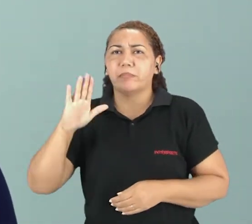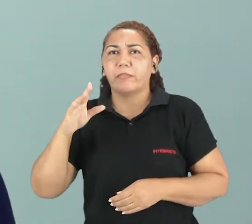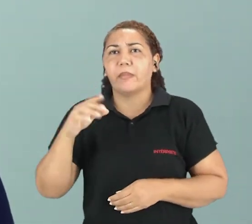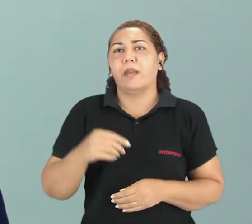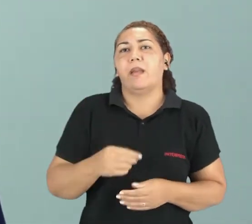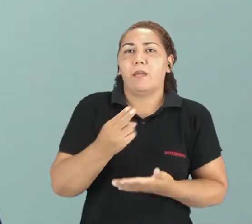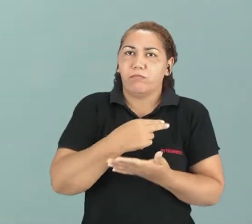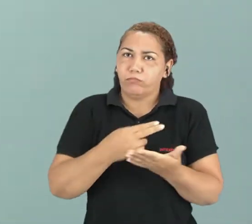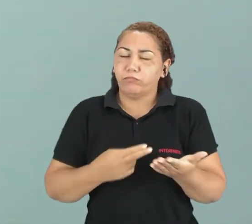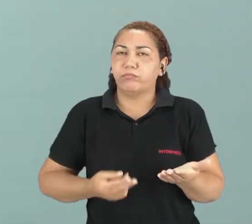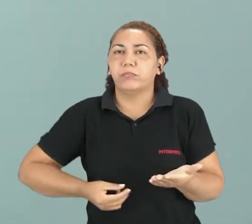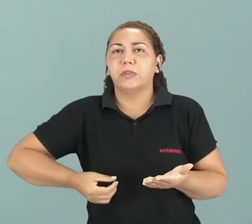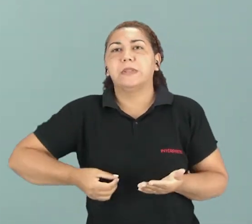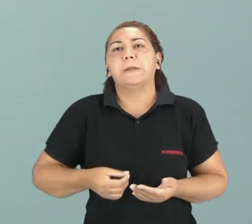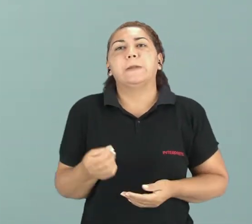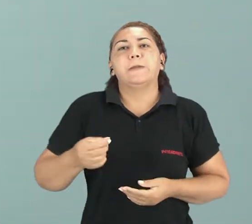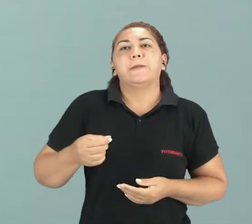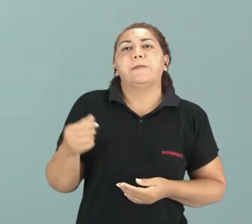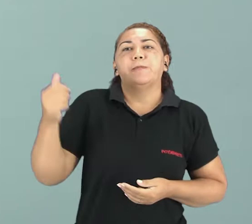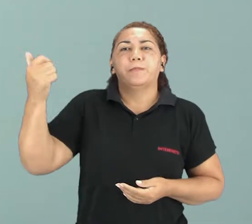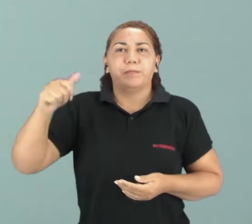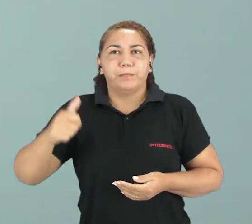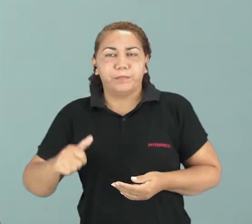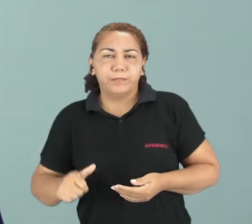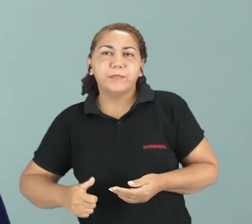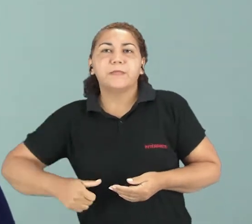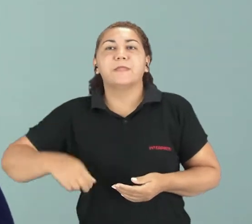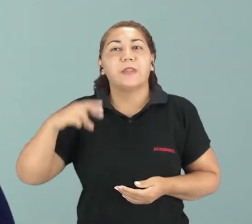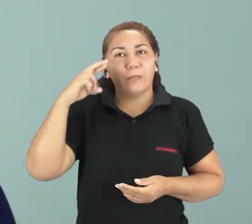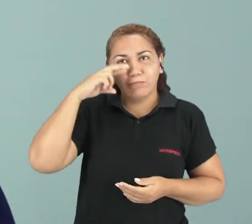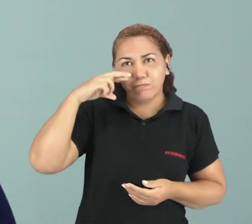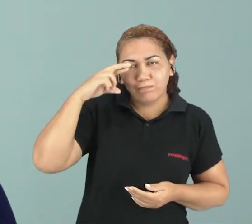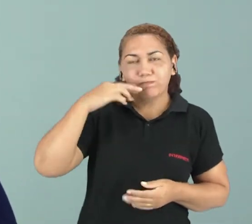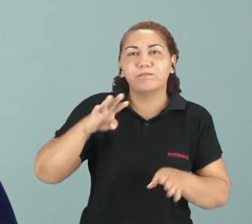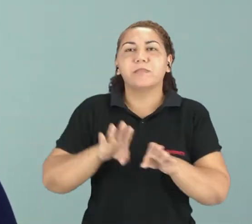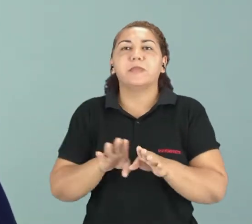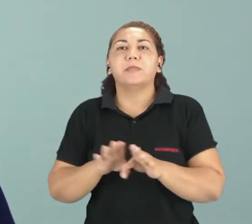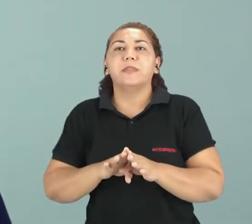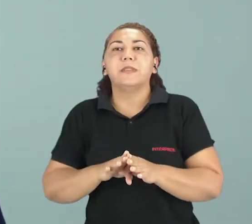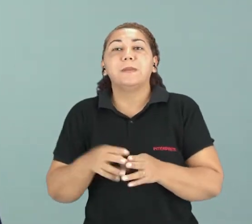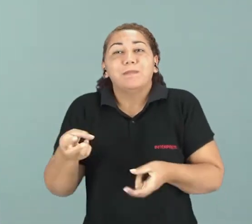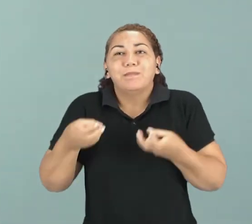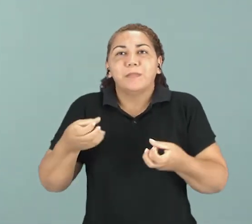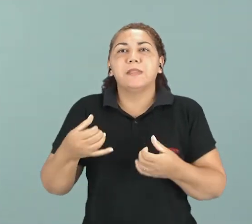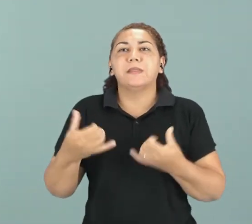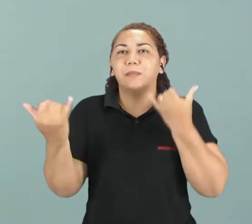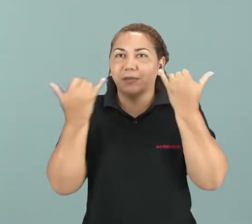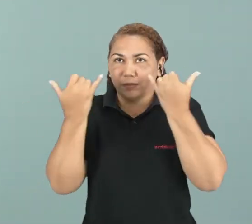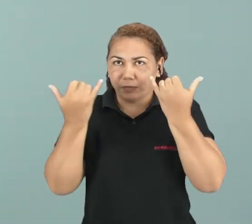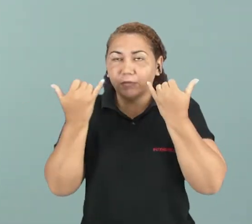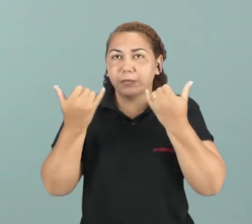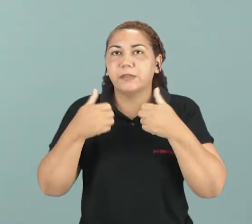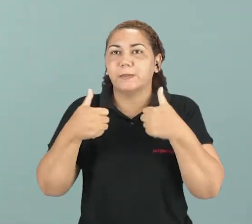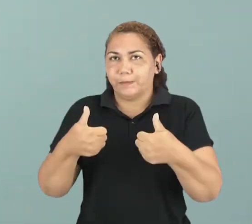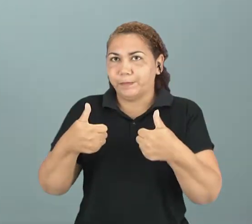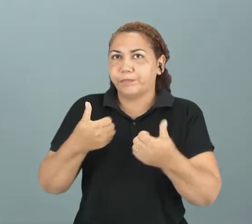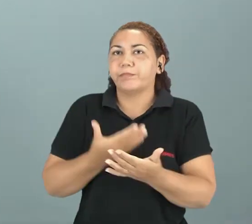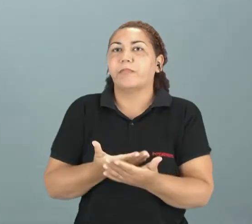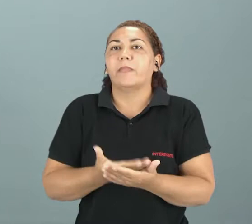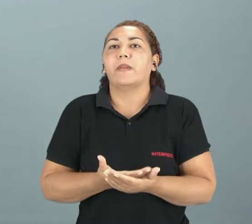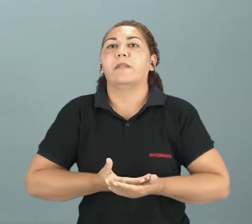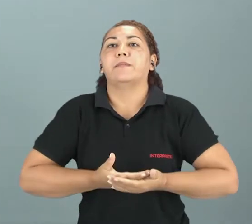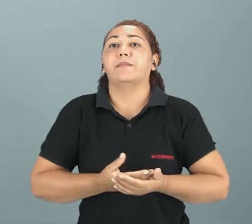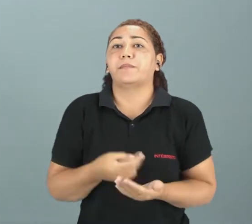considera para analisar e observar, tá bom? E poder entender a mensagem que ele quer transmitir. Então, na nossa aula hoje vamos relembrar, a charge